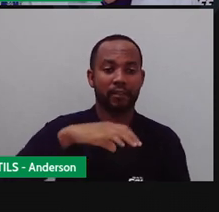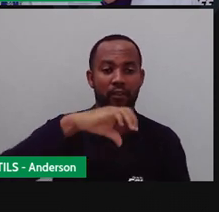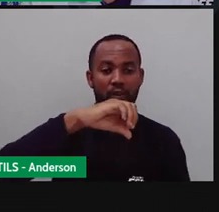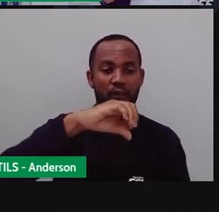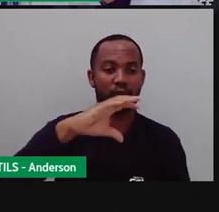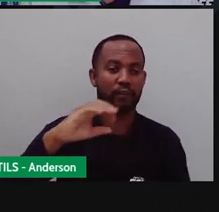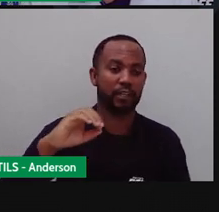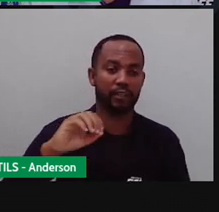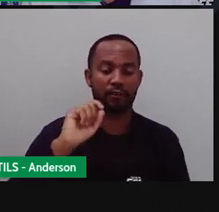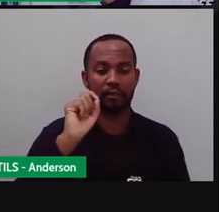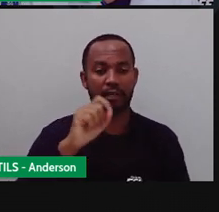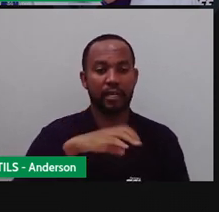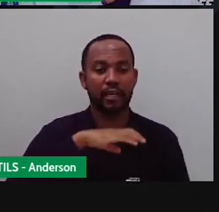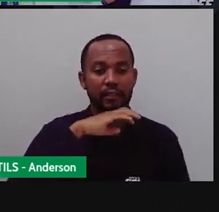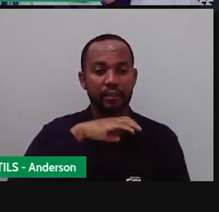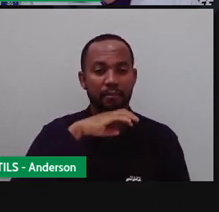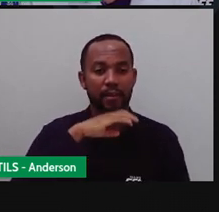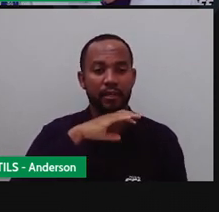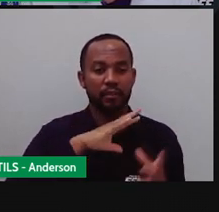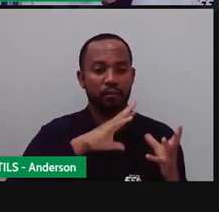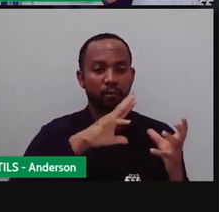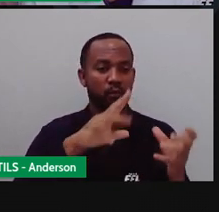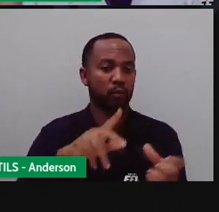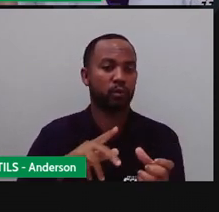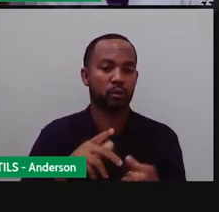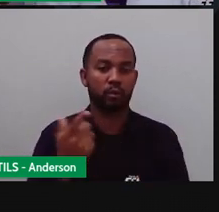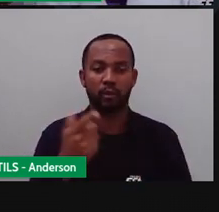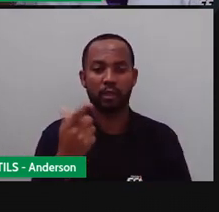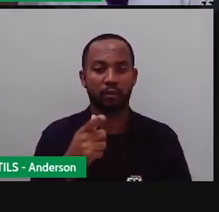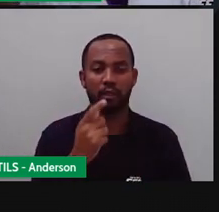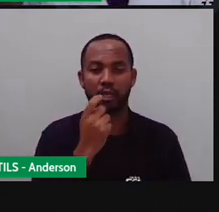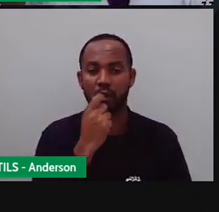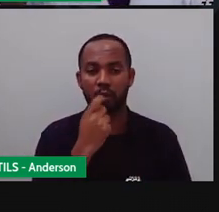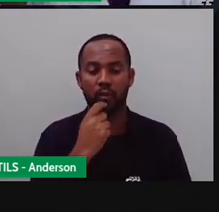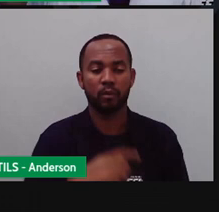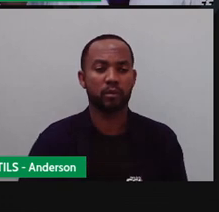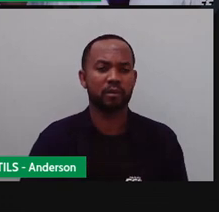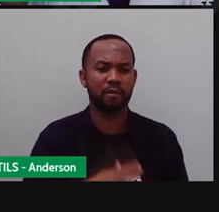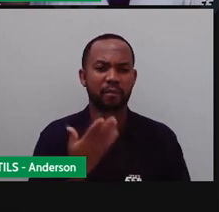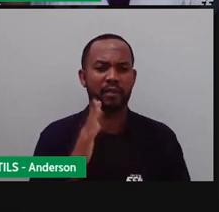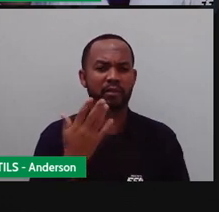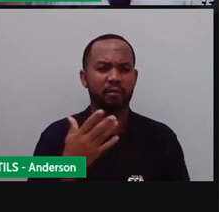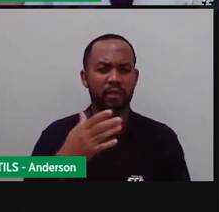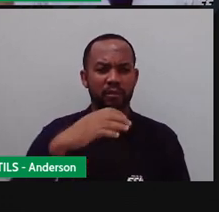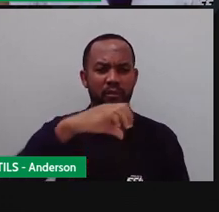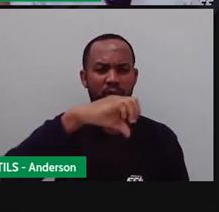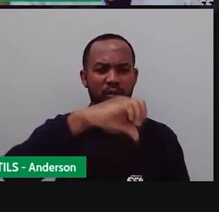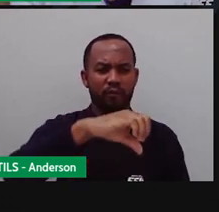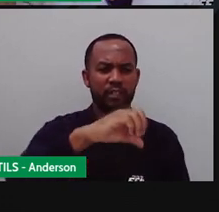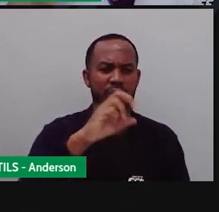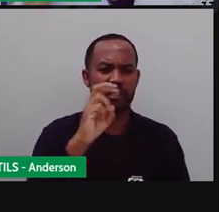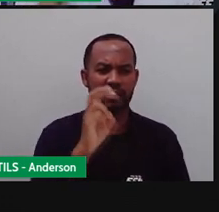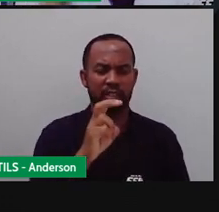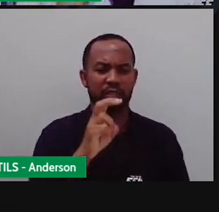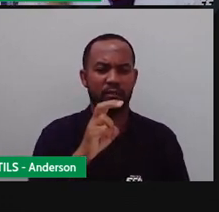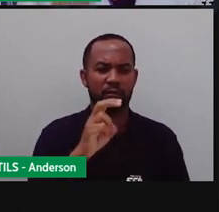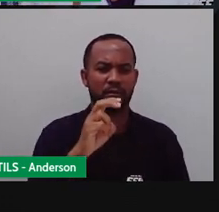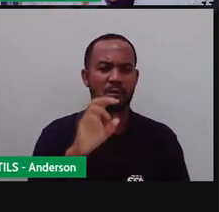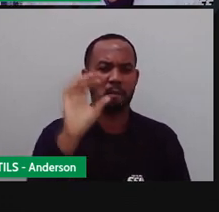animais existentes no planeta são invertebrados. Poxa, Pró, mas 95%, o que, que isso quer dizer?